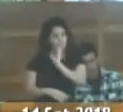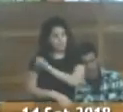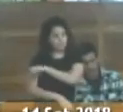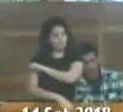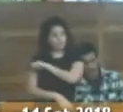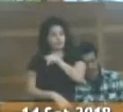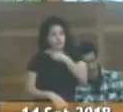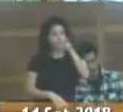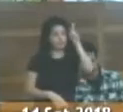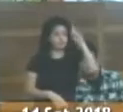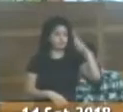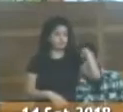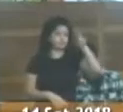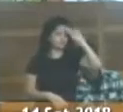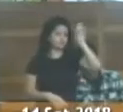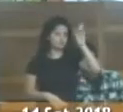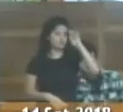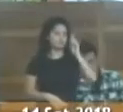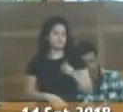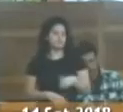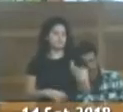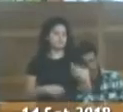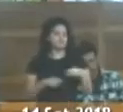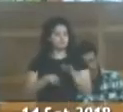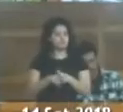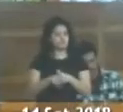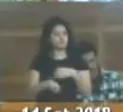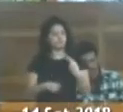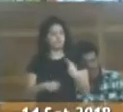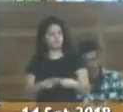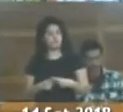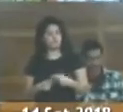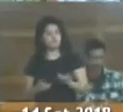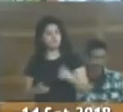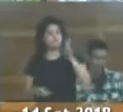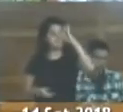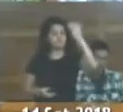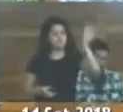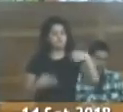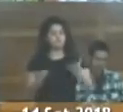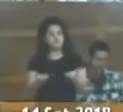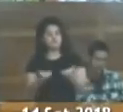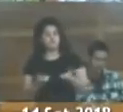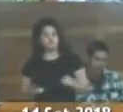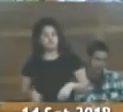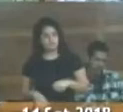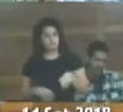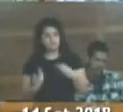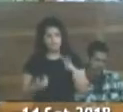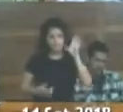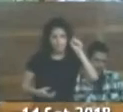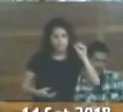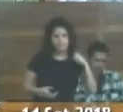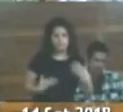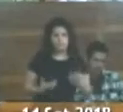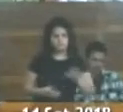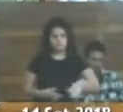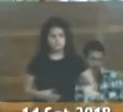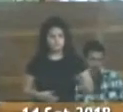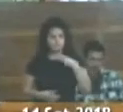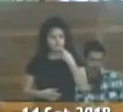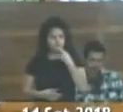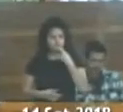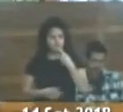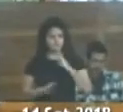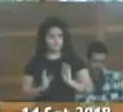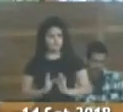aos responsáveis, ao invés de se perguntar o porquê, o que eles pensam, o que eles querem? Alguém ouve o que as crianças falam? Ah,